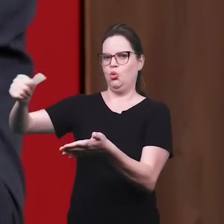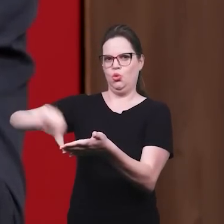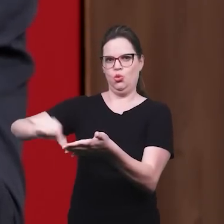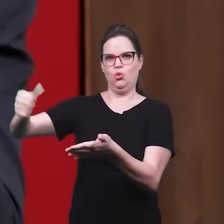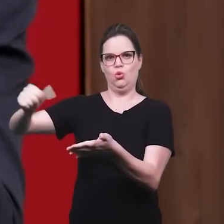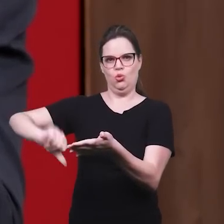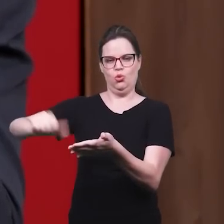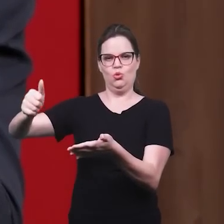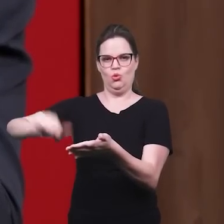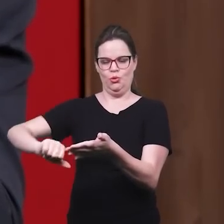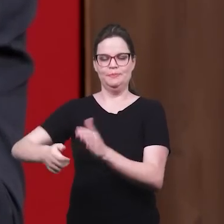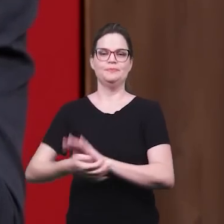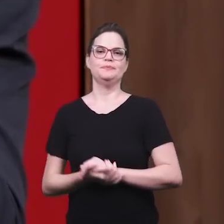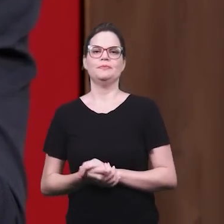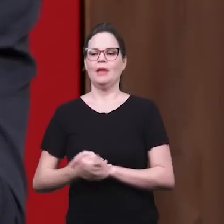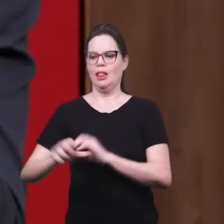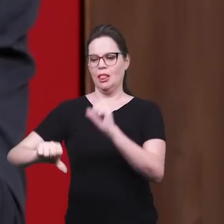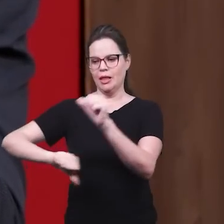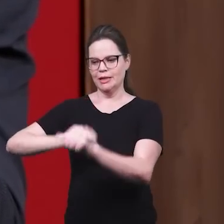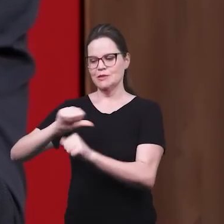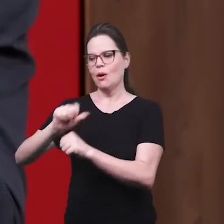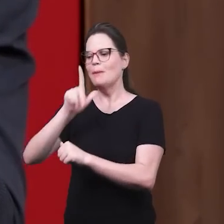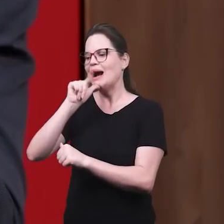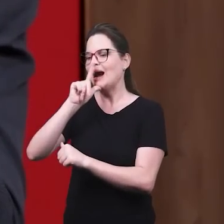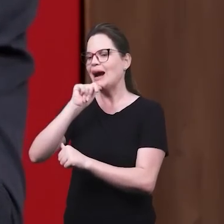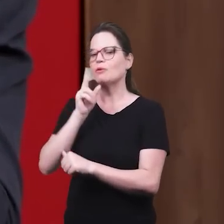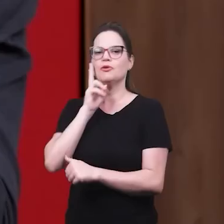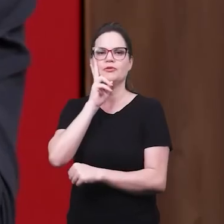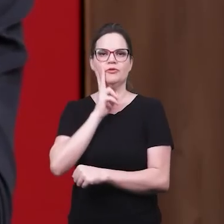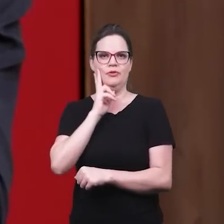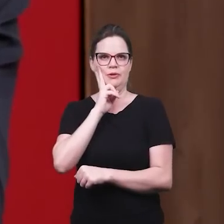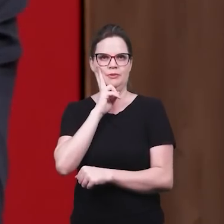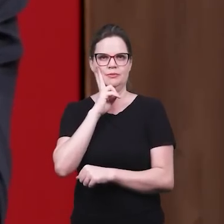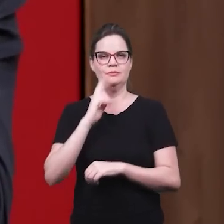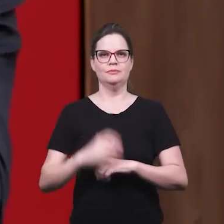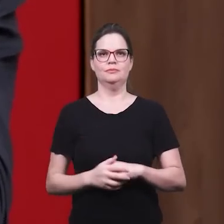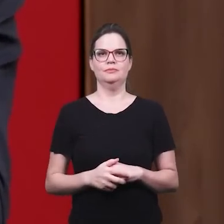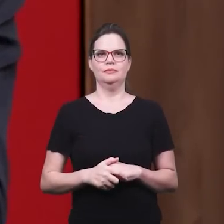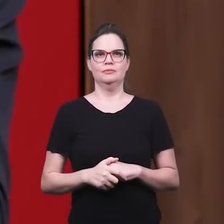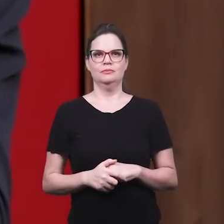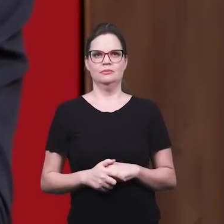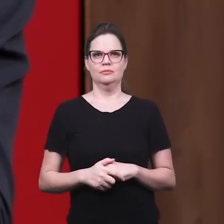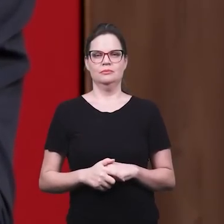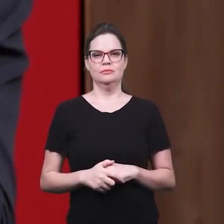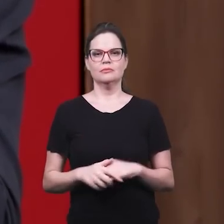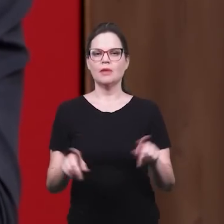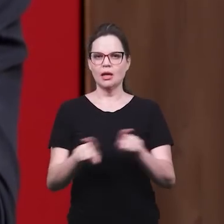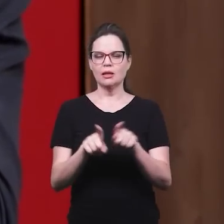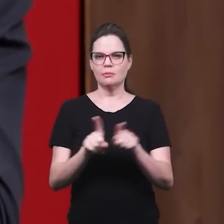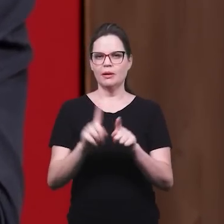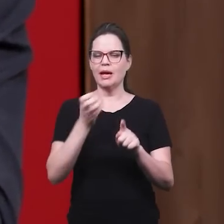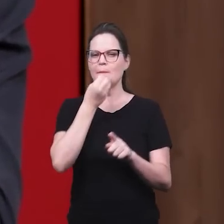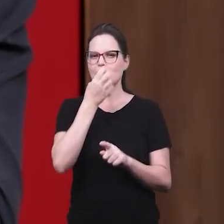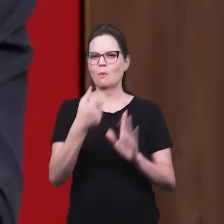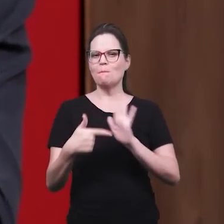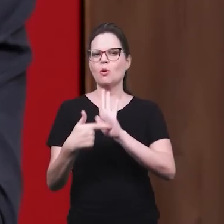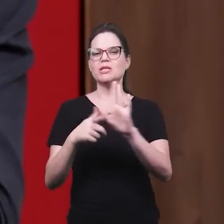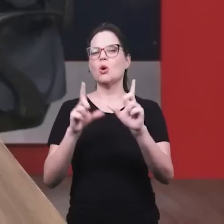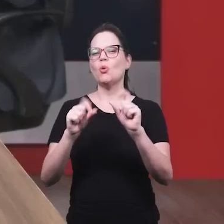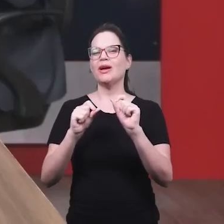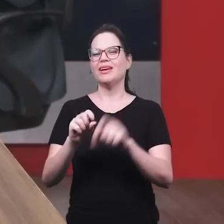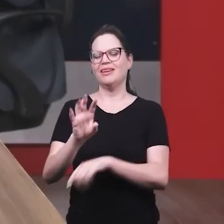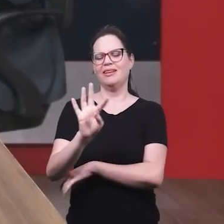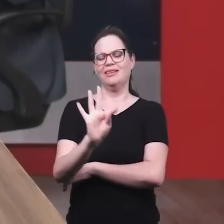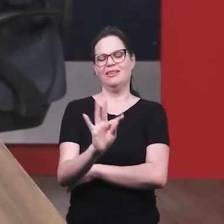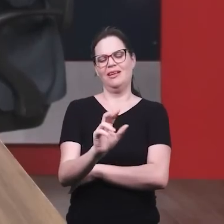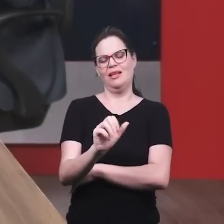interessante a gente abordar também esse aspecto, que é com relação a esses recipientes, né? A gente está falando aqui de um programa de